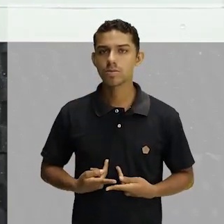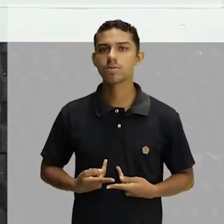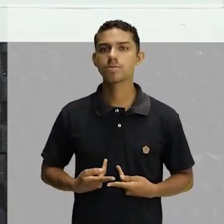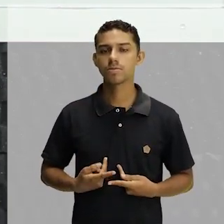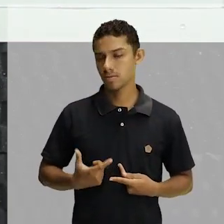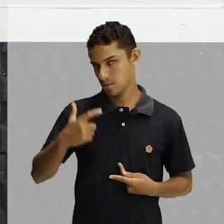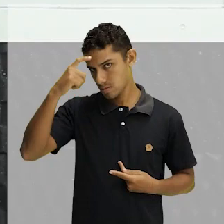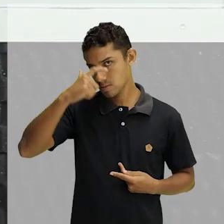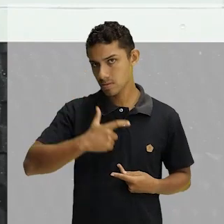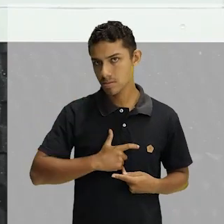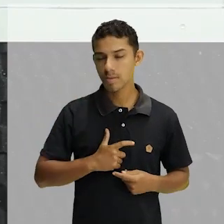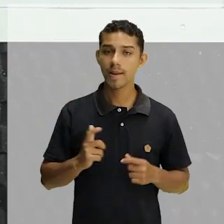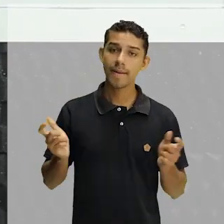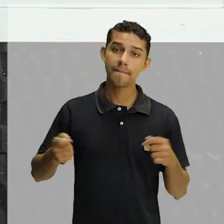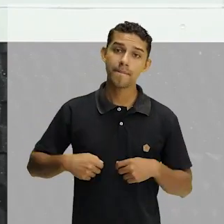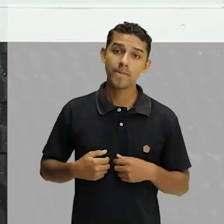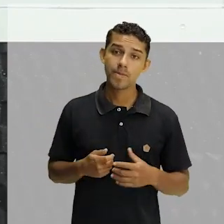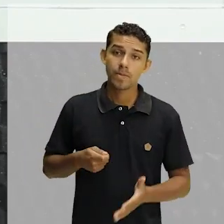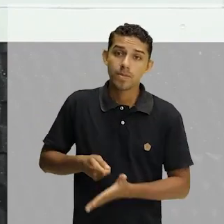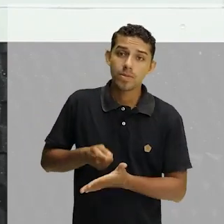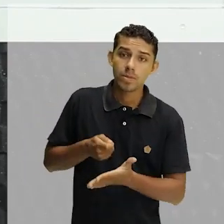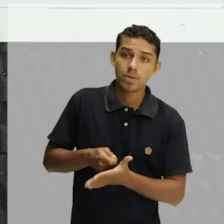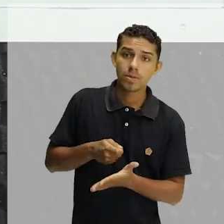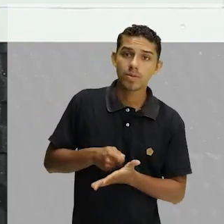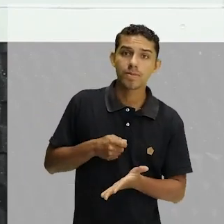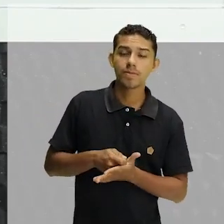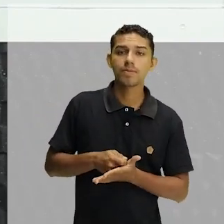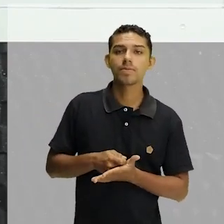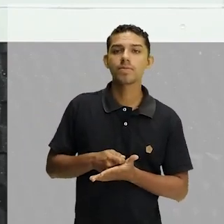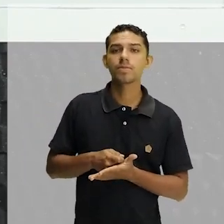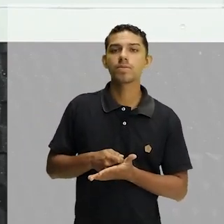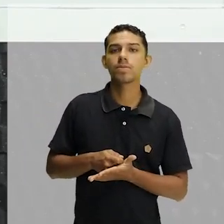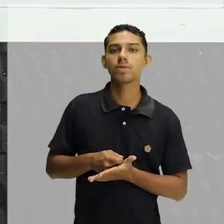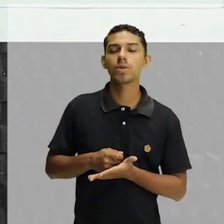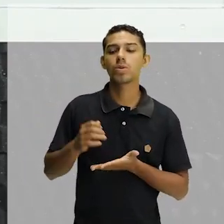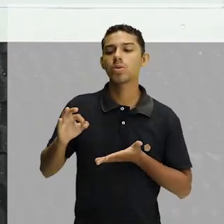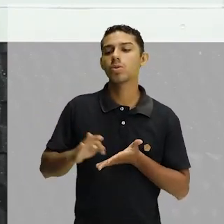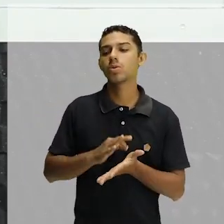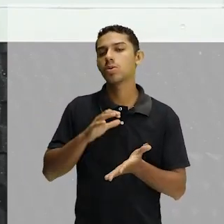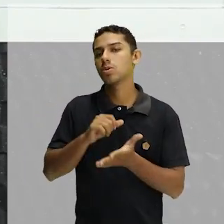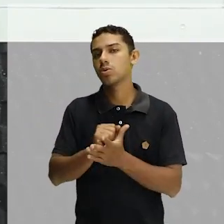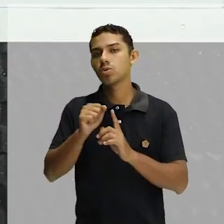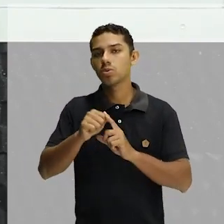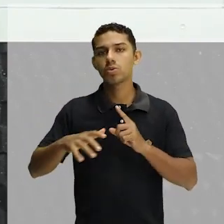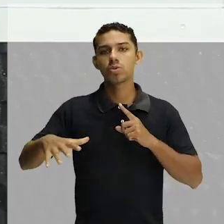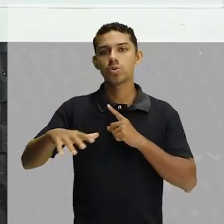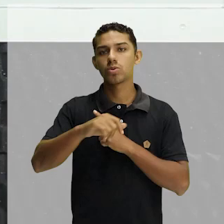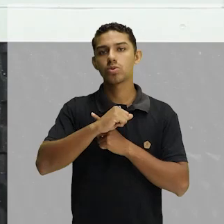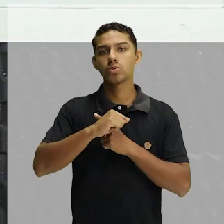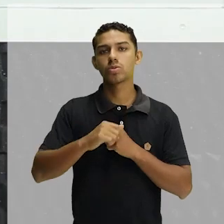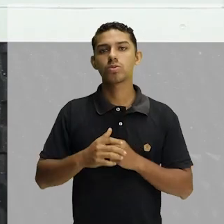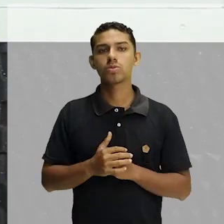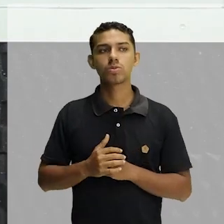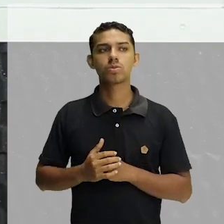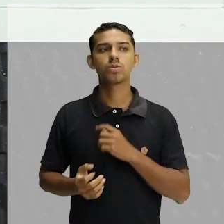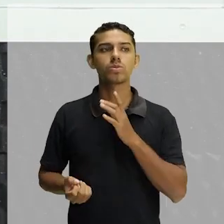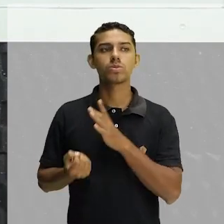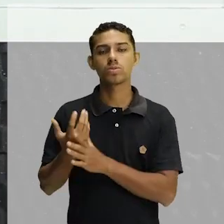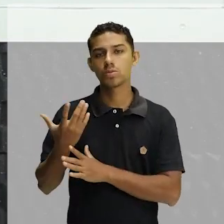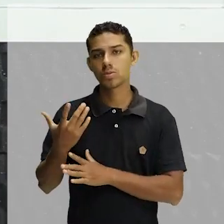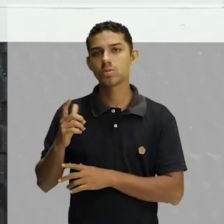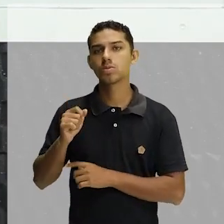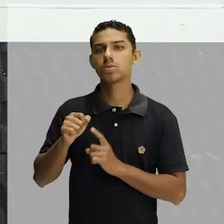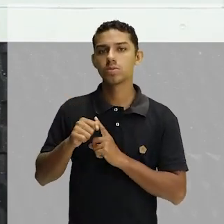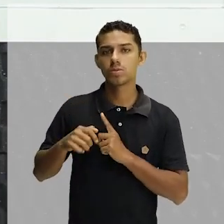olha aqui, ele se vê na obrigação de firmar um contrato social. Olha só, surge o